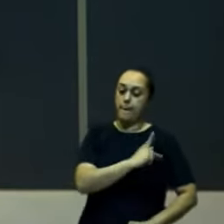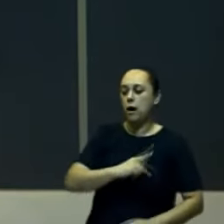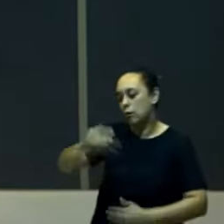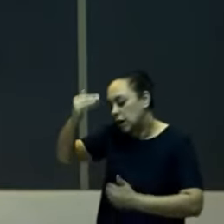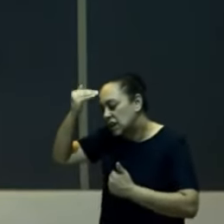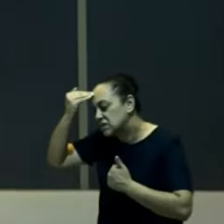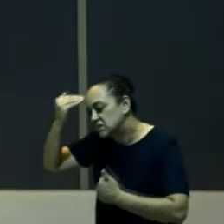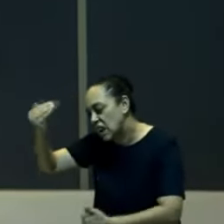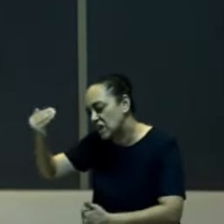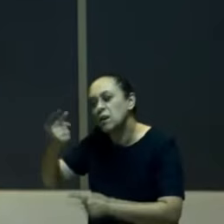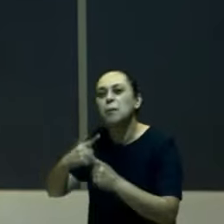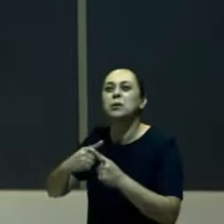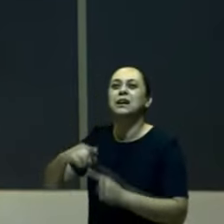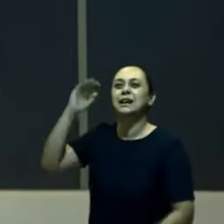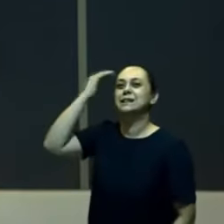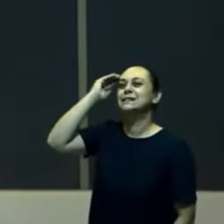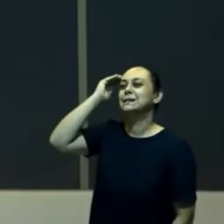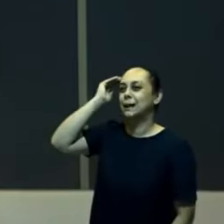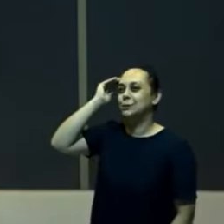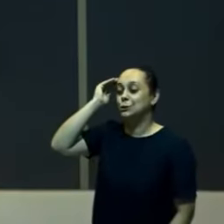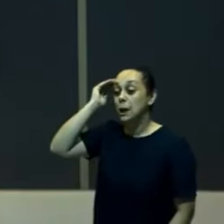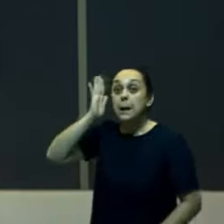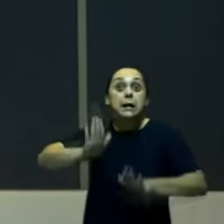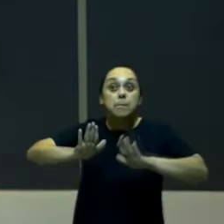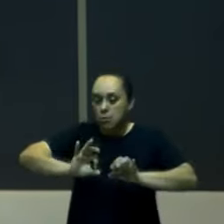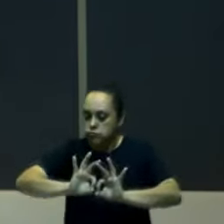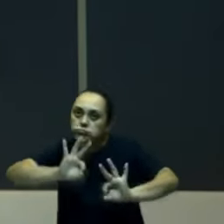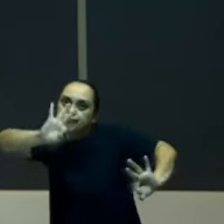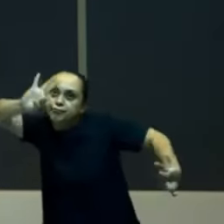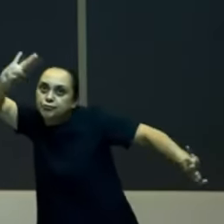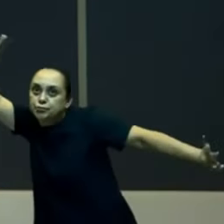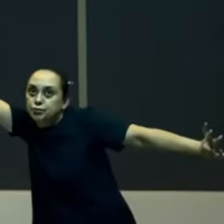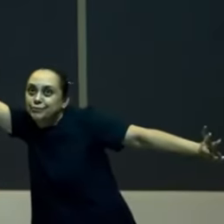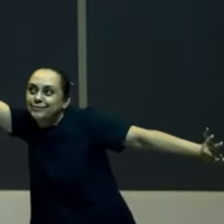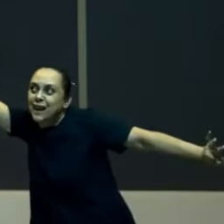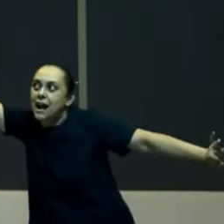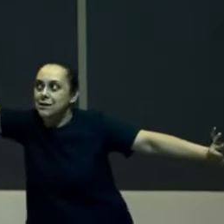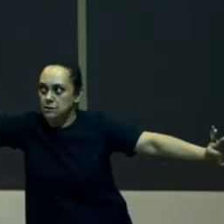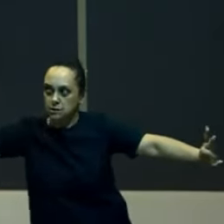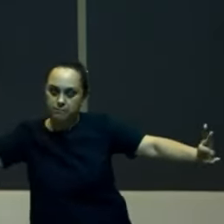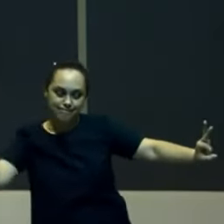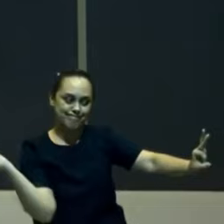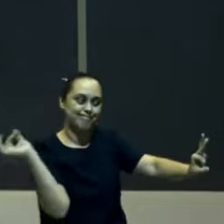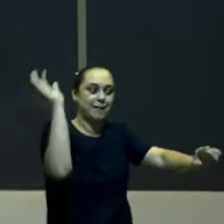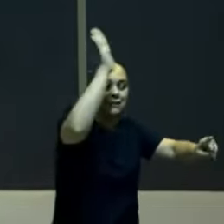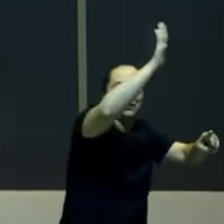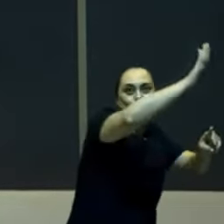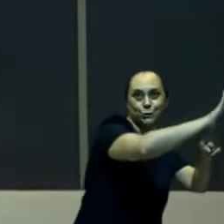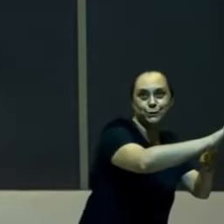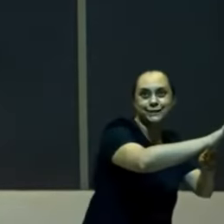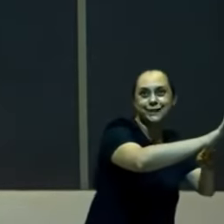que esses irmãos estavam em Filipos, na Grécia, e mandaram uma pessoa, um homem